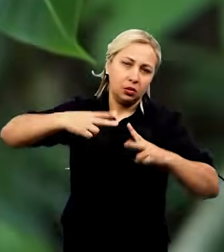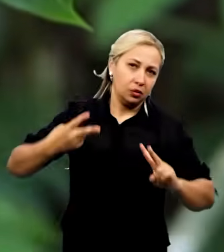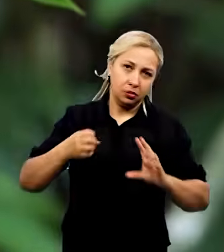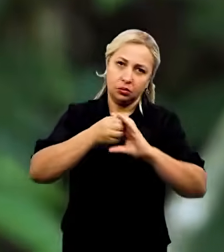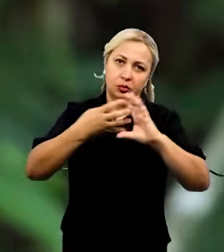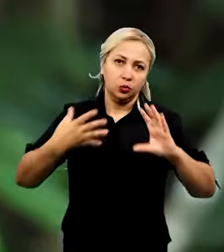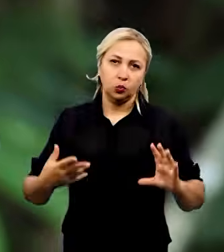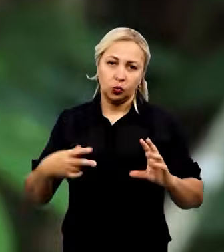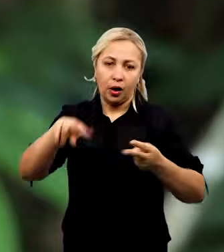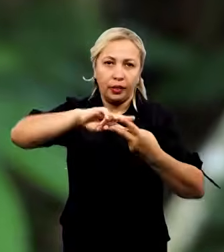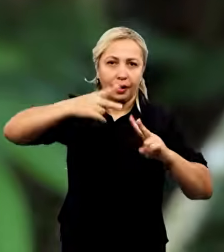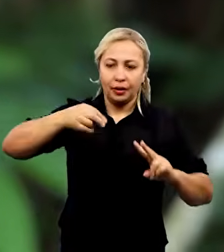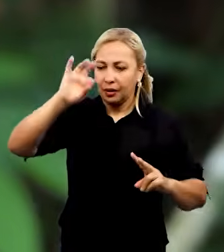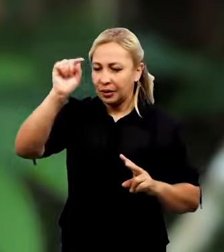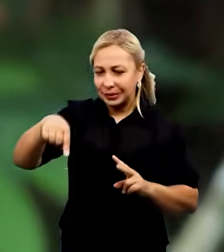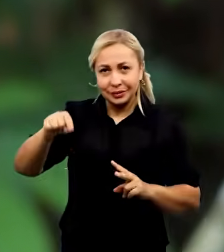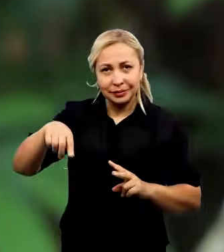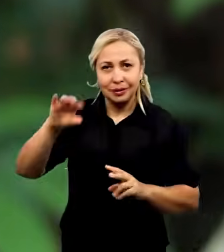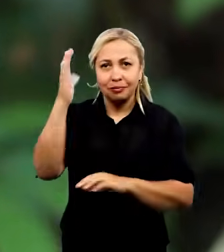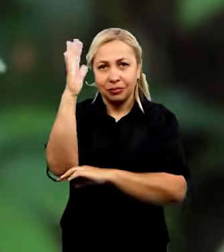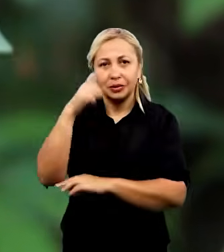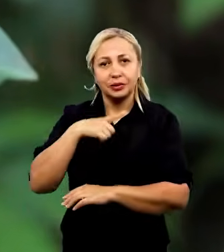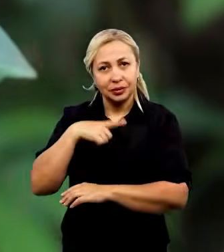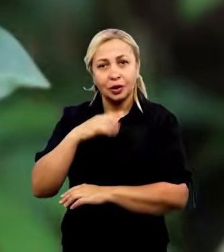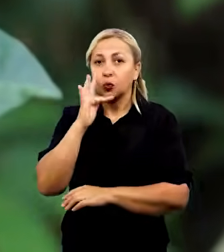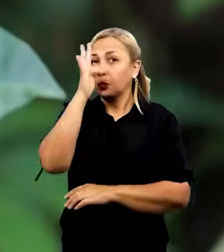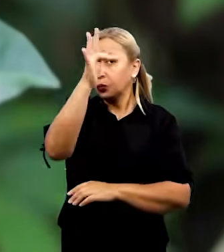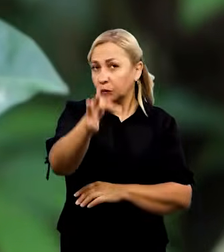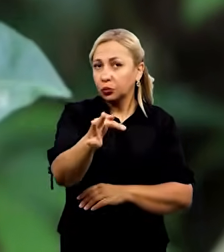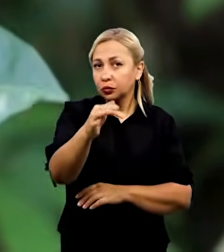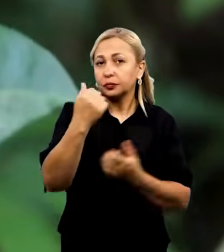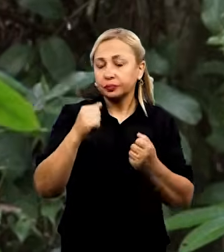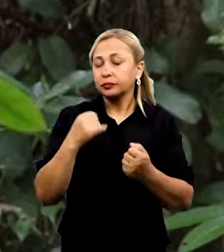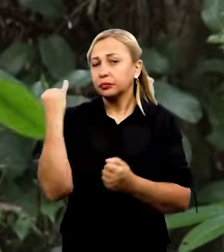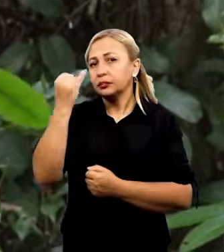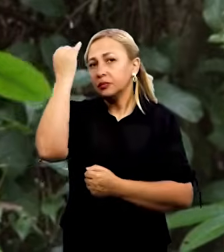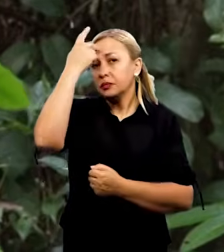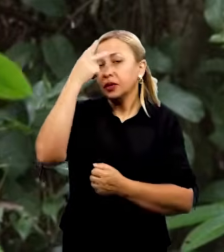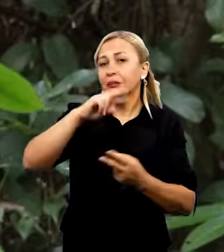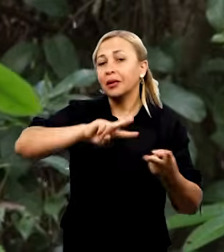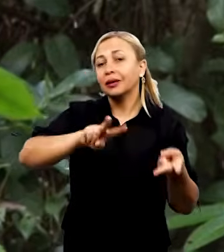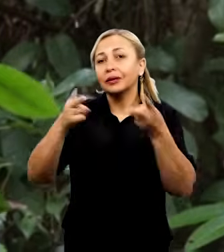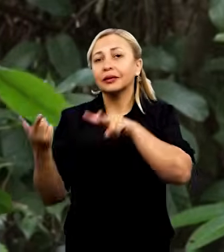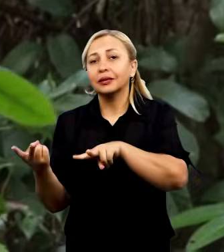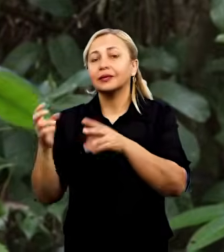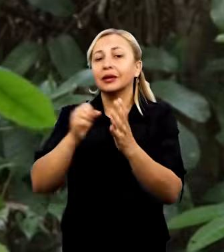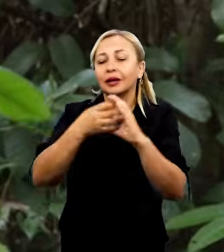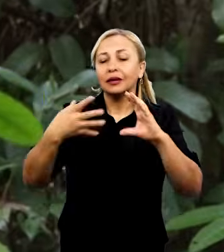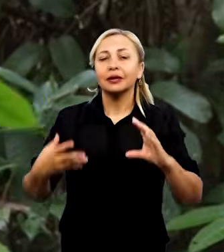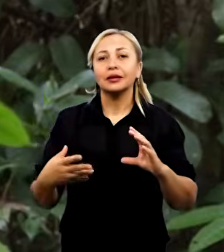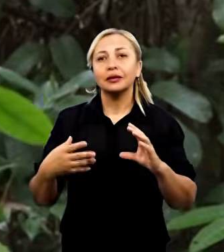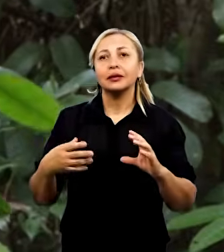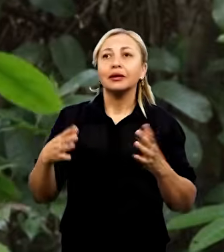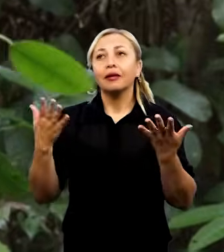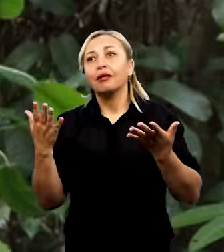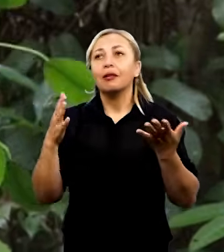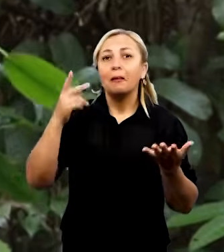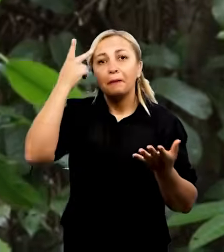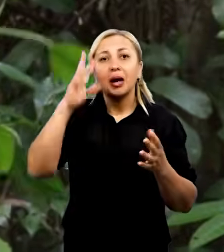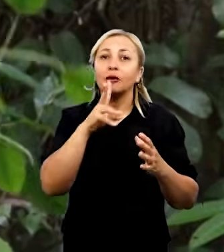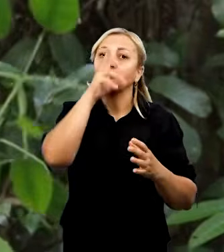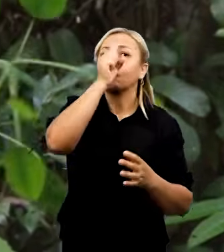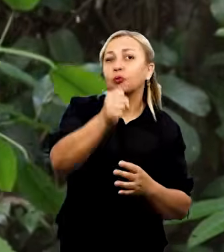dessas características genéticas que essa planta aqui possui, no futuro, ela pode ser importante para transferir características, quem sabe,